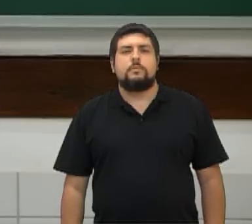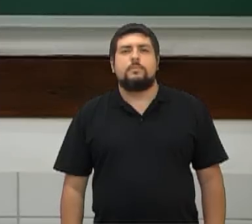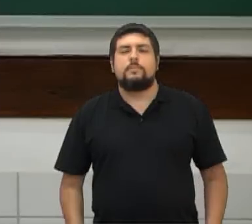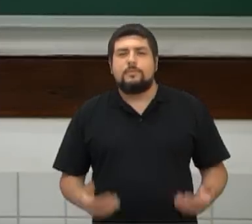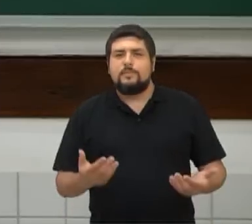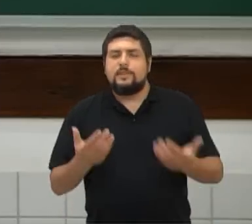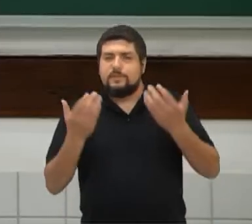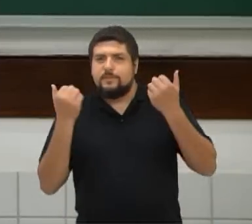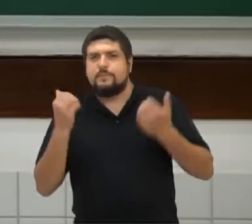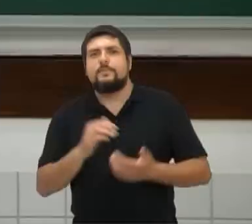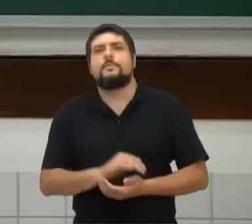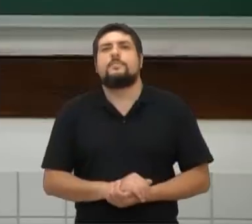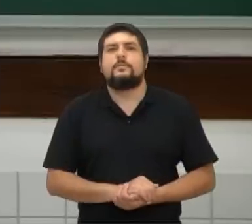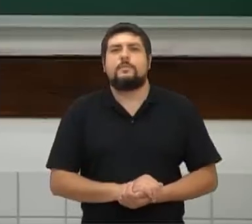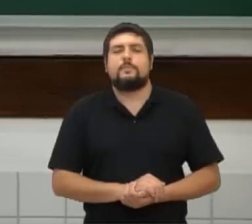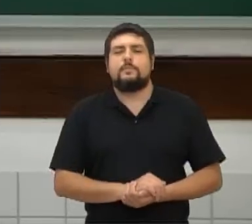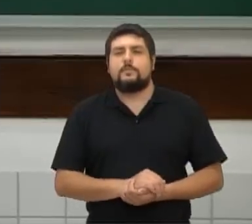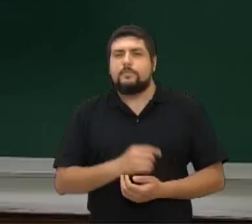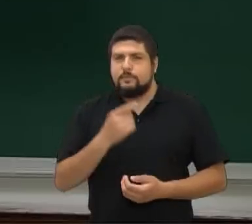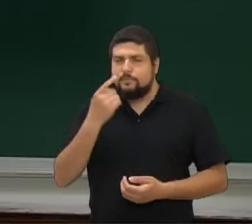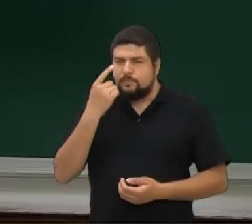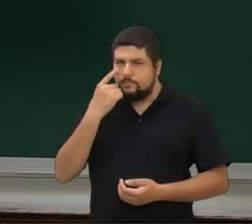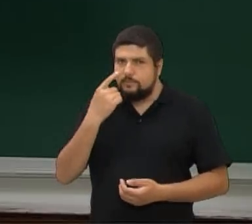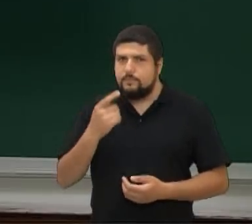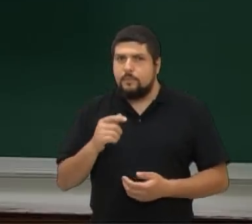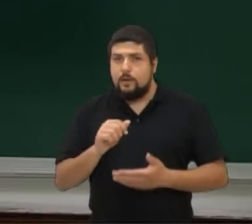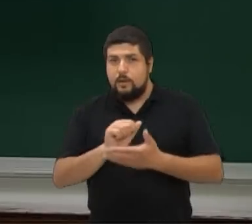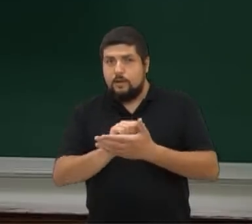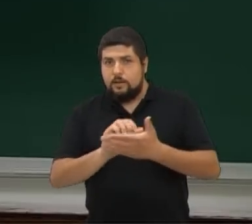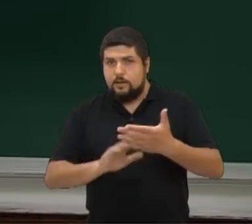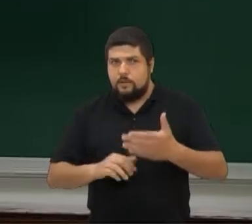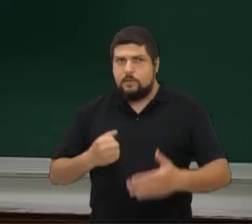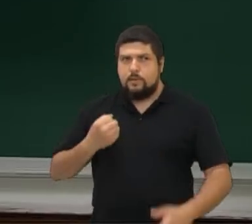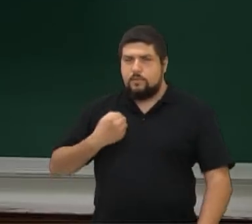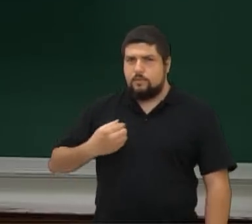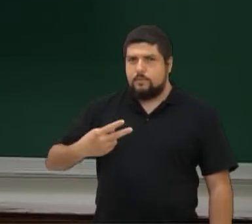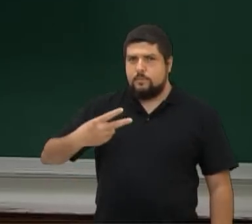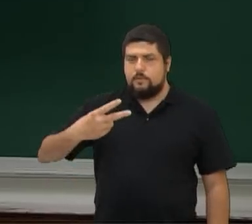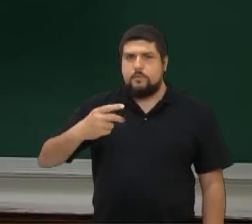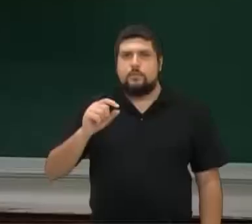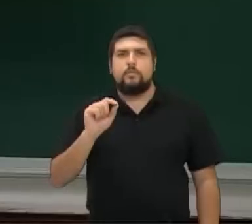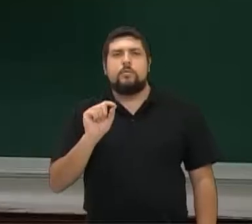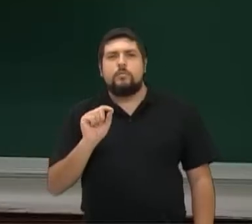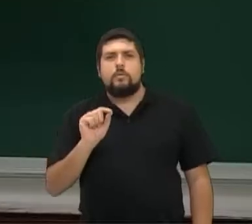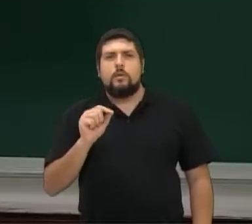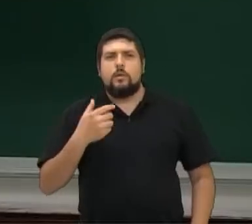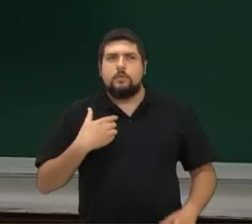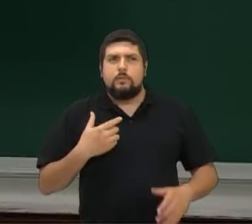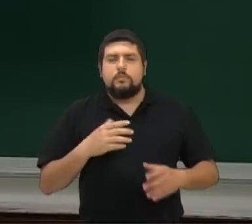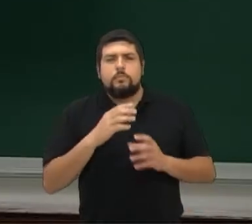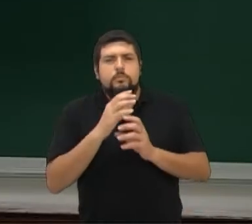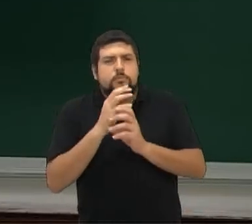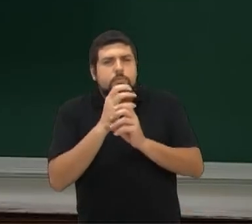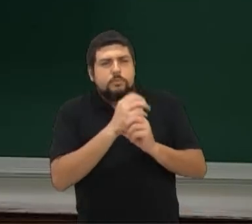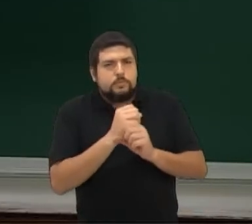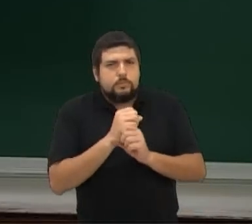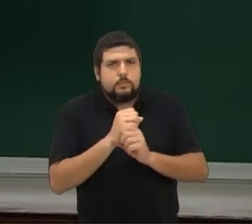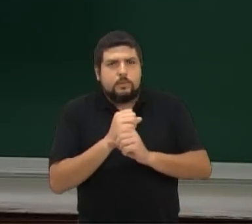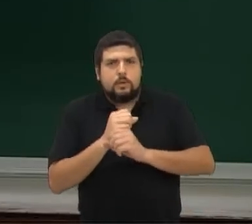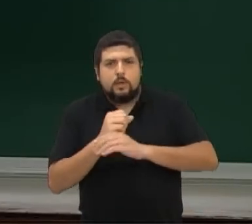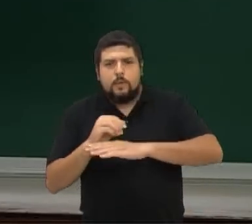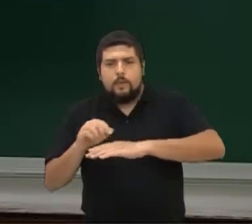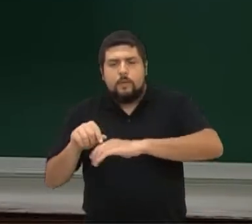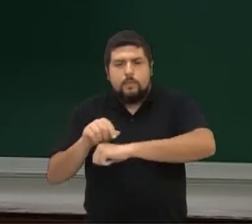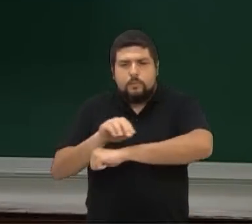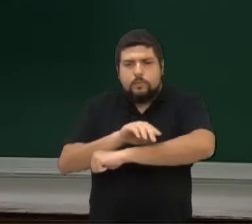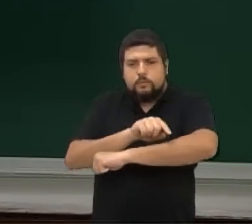Vamos lá então? Veja, no exercício 2, então, nós vamos calcular essas medições. O primeiro